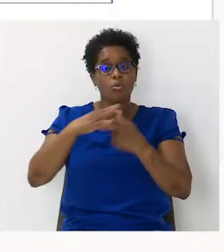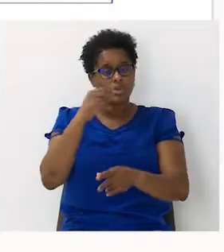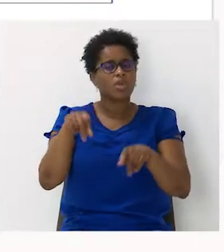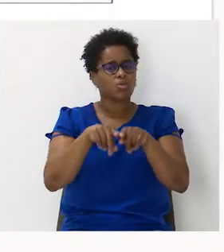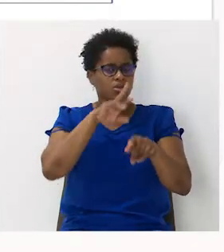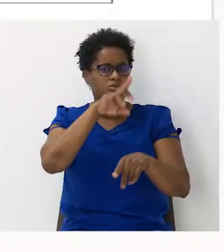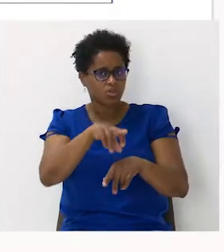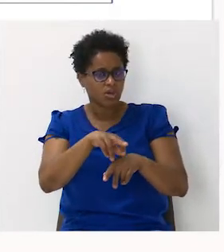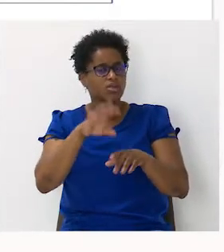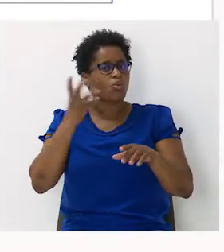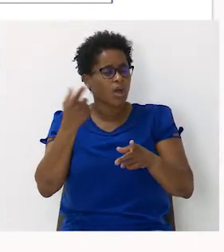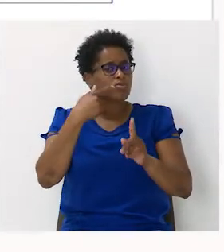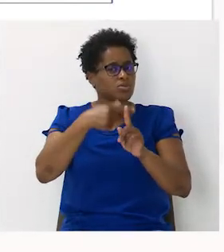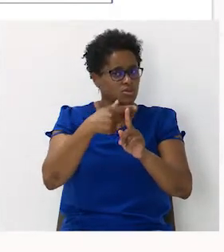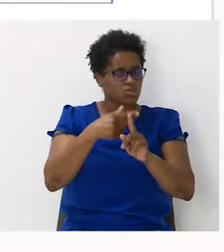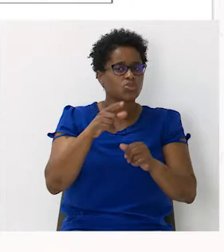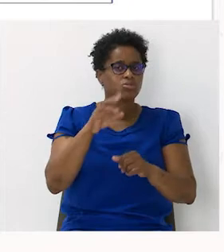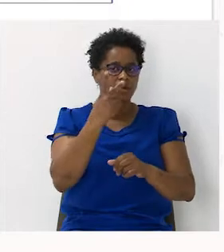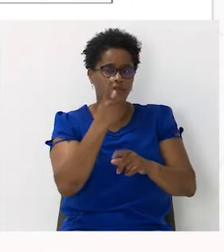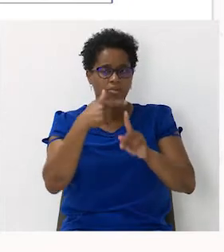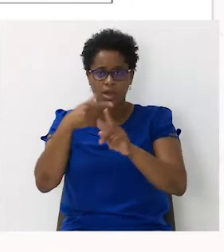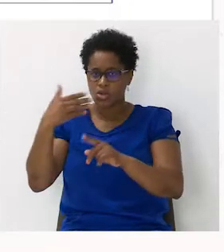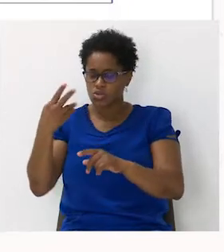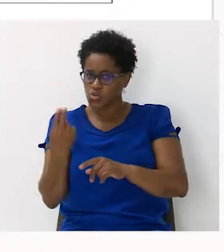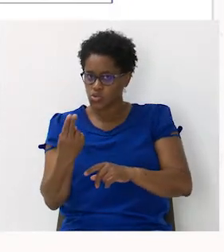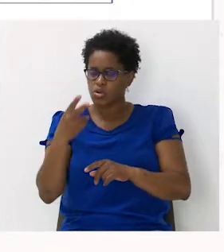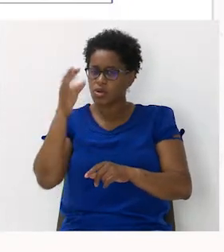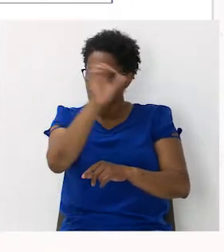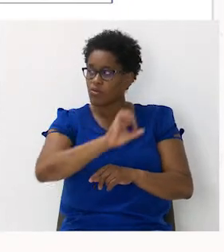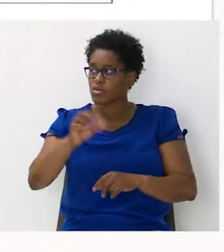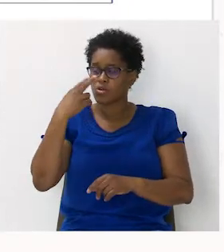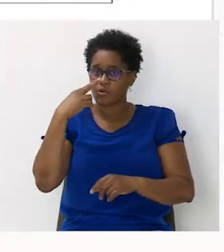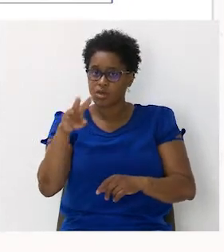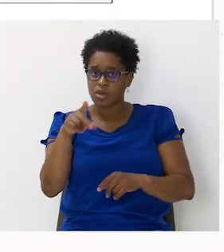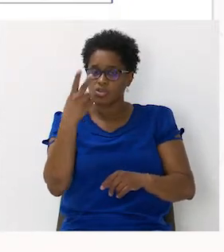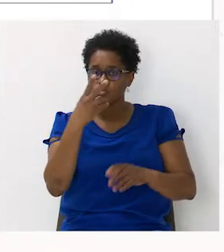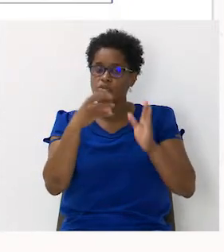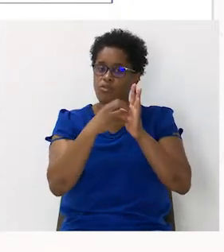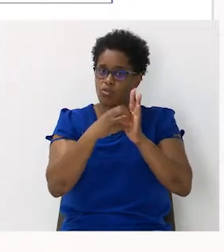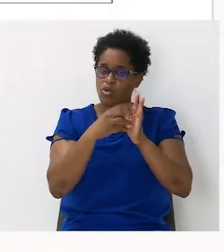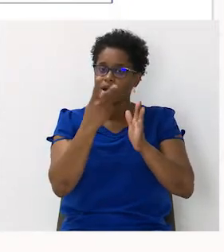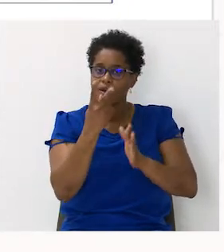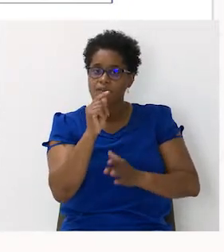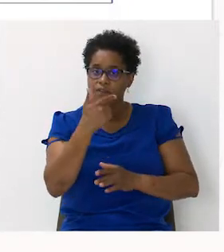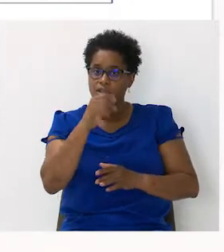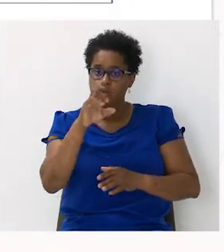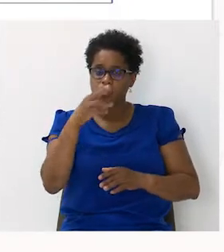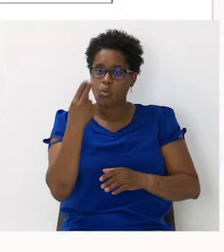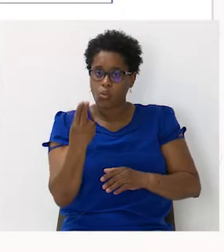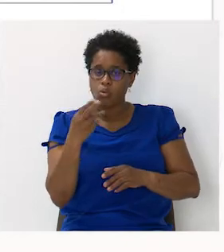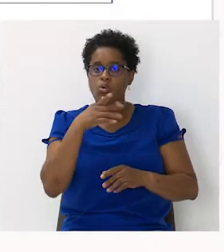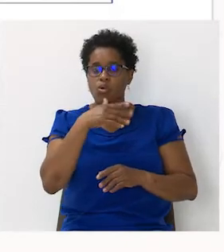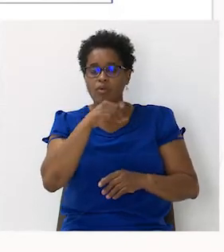mesmo resultado ao somar V mais U. Vocês podem ver aqui as duas figuras. Vetor U de cor